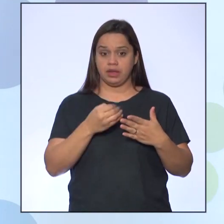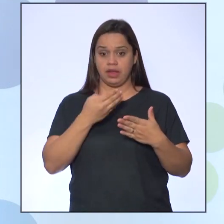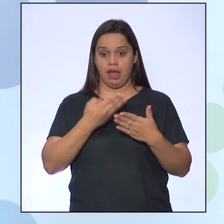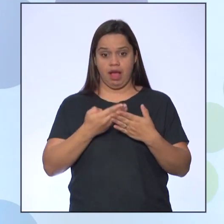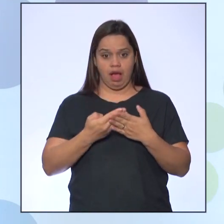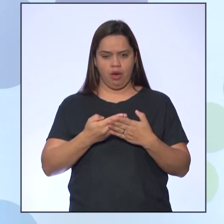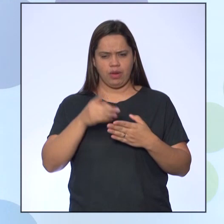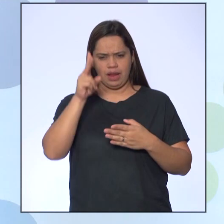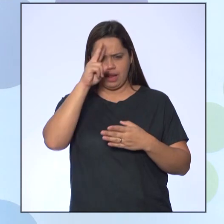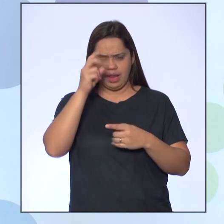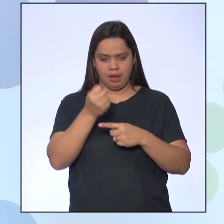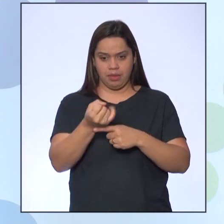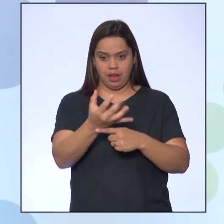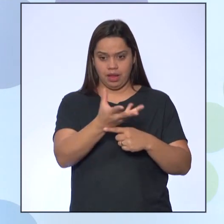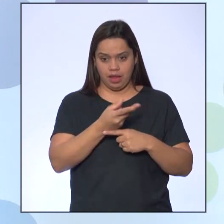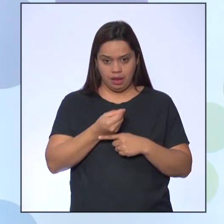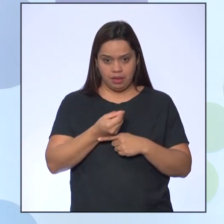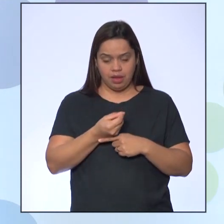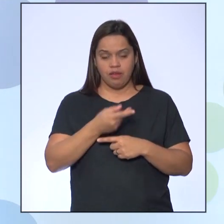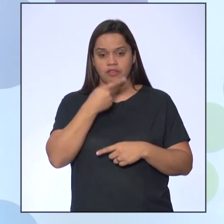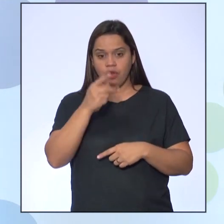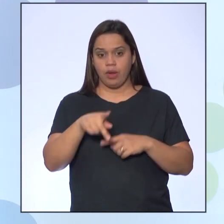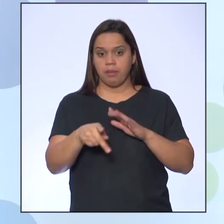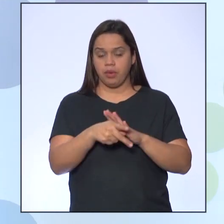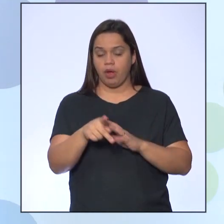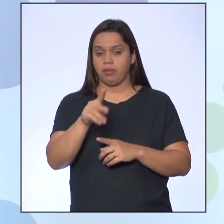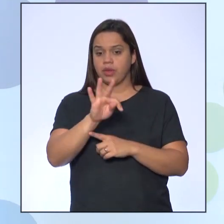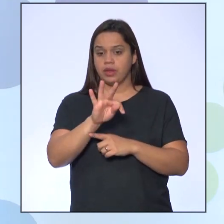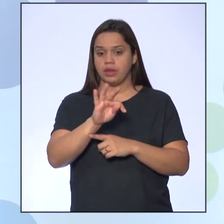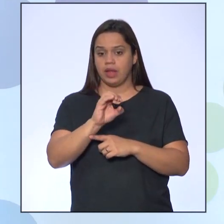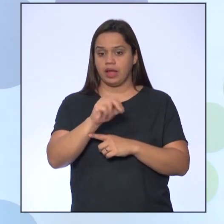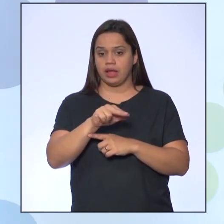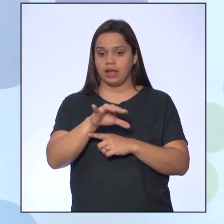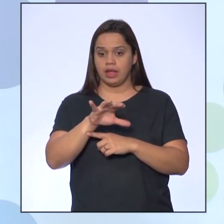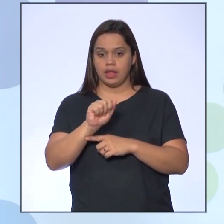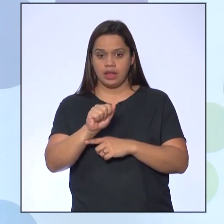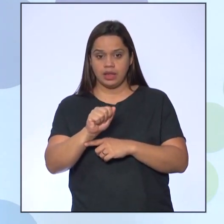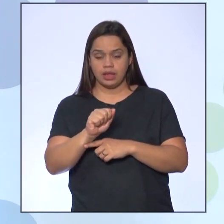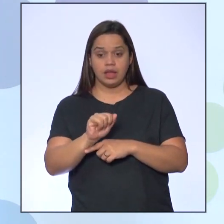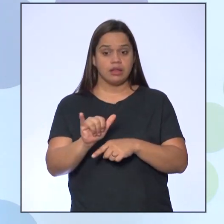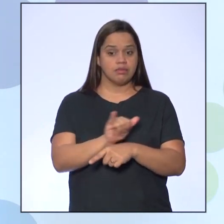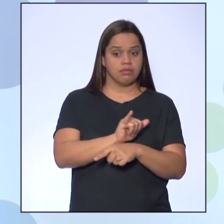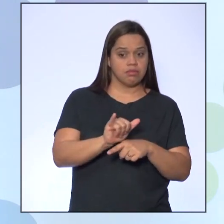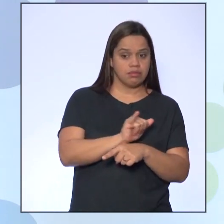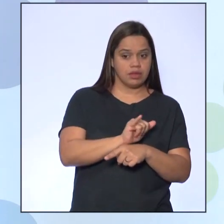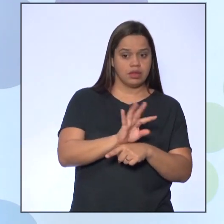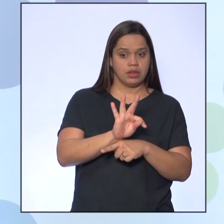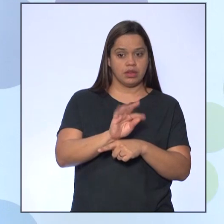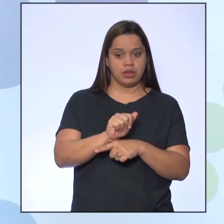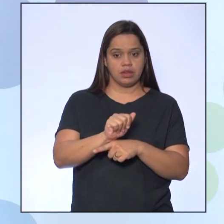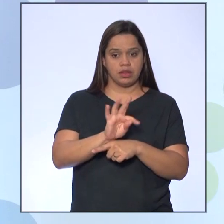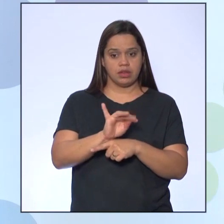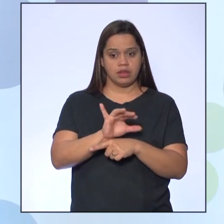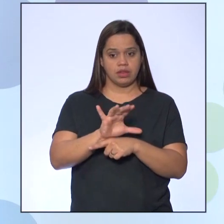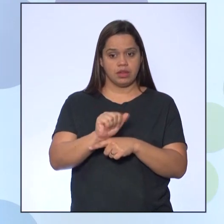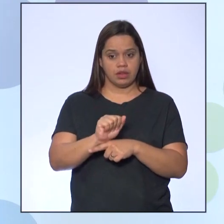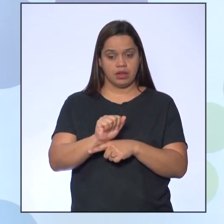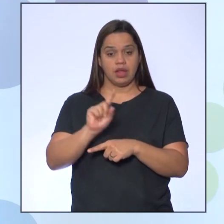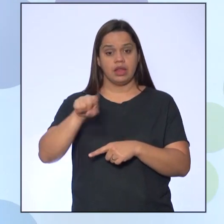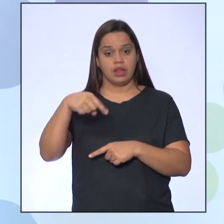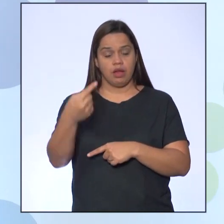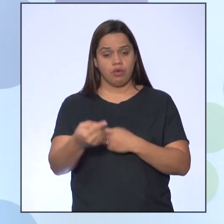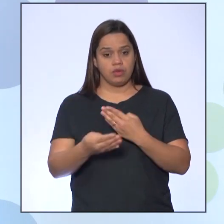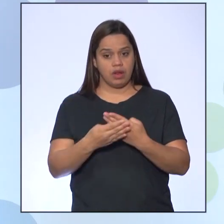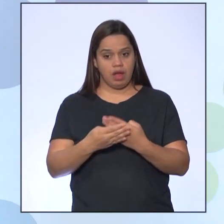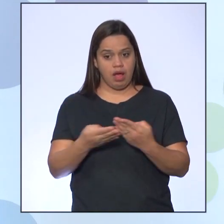habilidade trazia técnica e tática, né? Hoje o nosso foco é a técnica, tá? E aí, a próxima aula, a gente vai tratar especificamente da